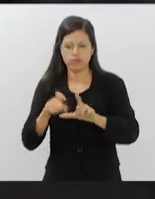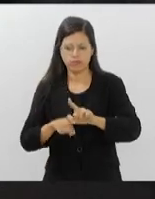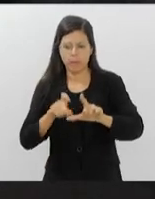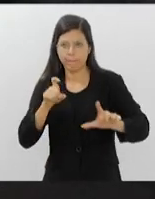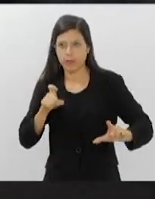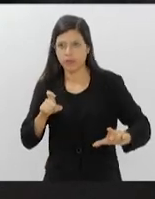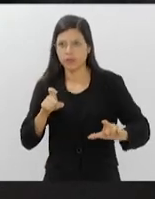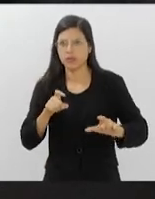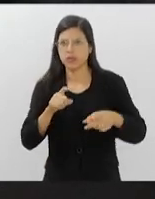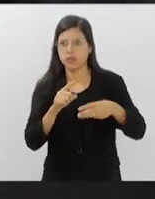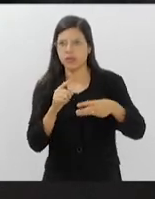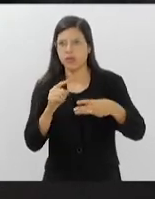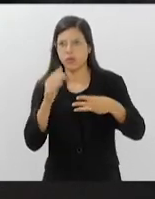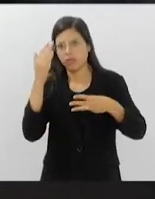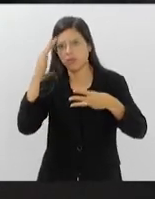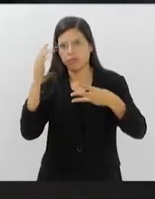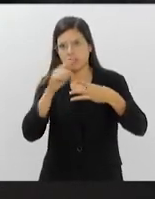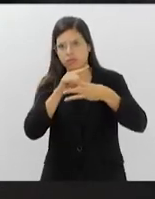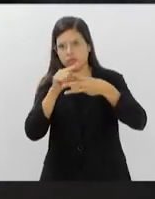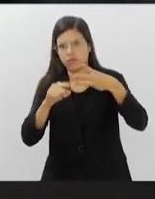são três categorias.